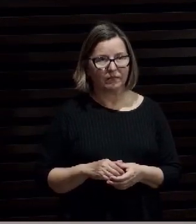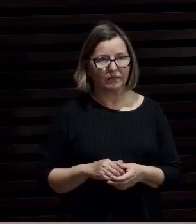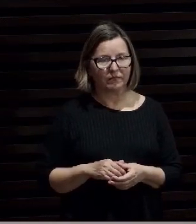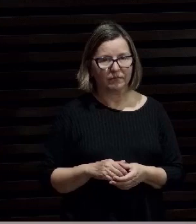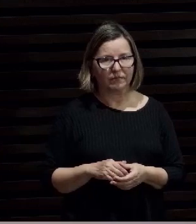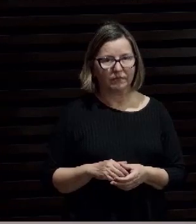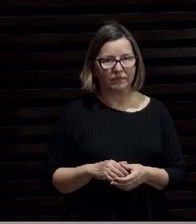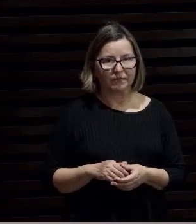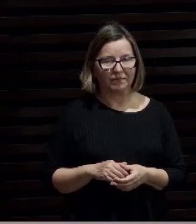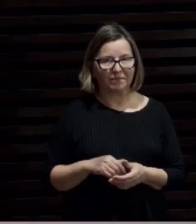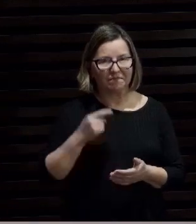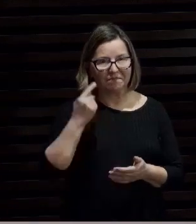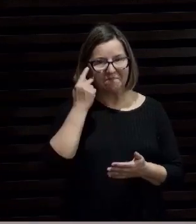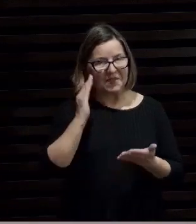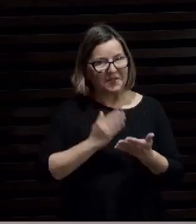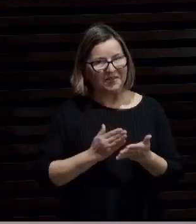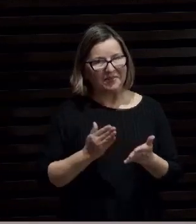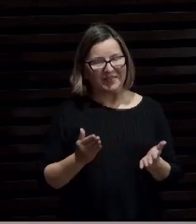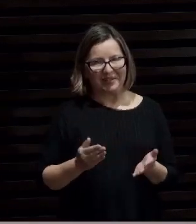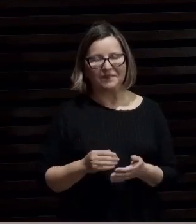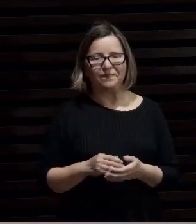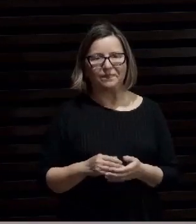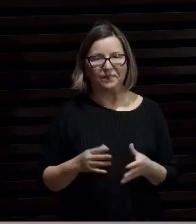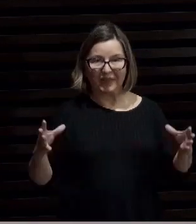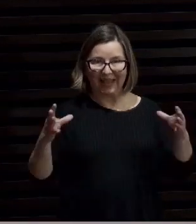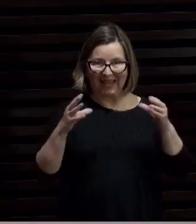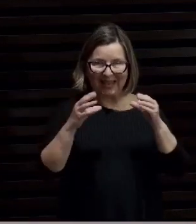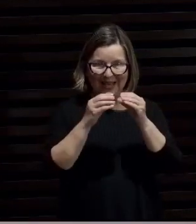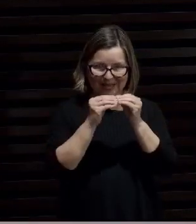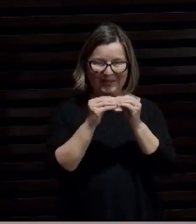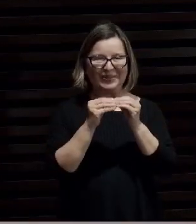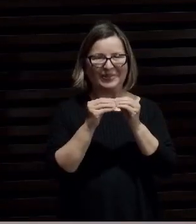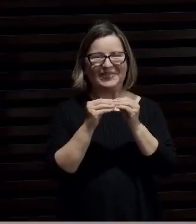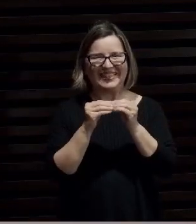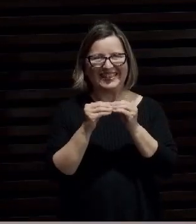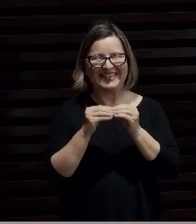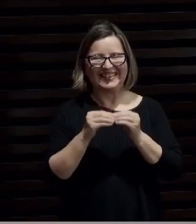Então, para a gente fechar, resumindo o que a gente viu hoje, meu amigo.